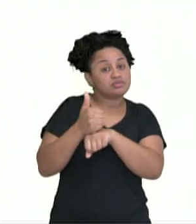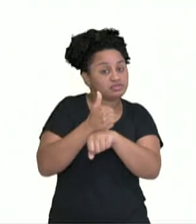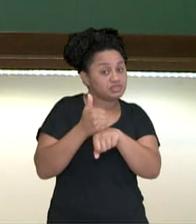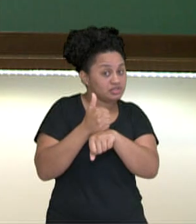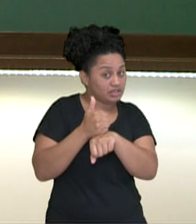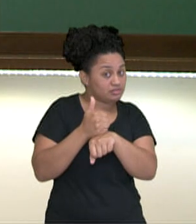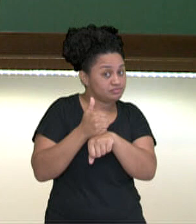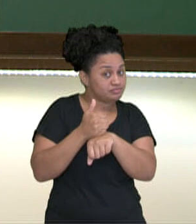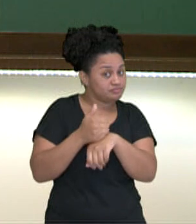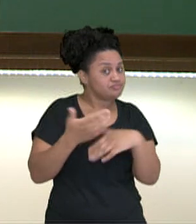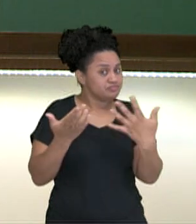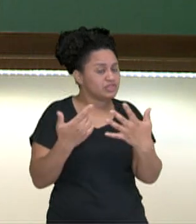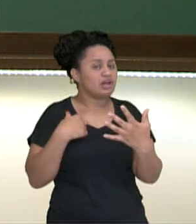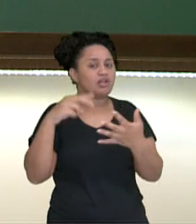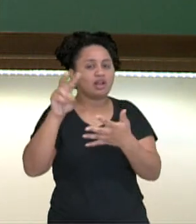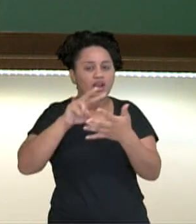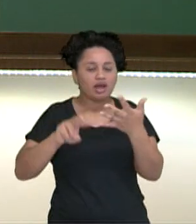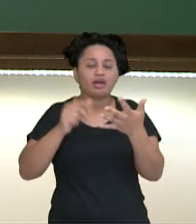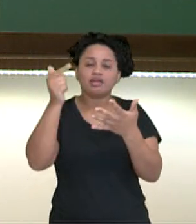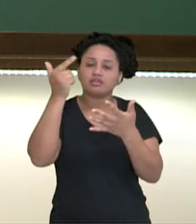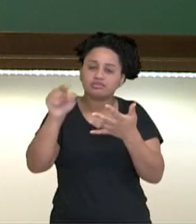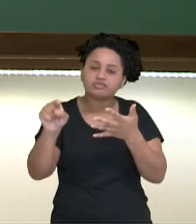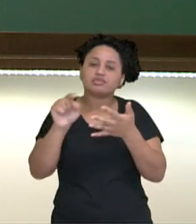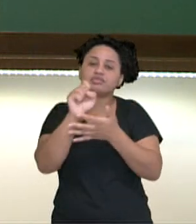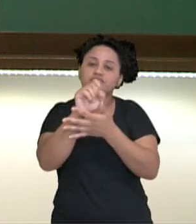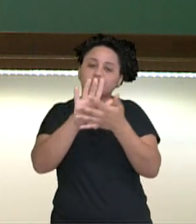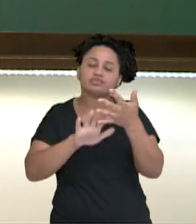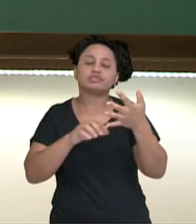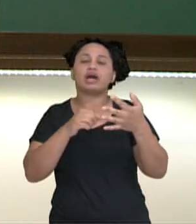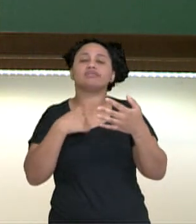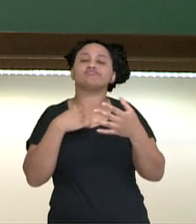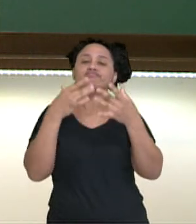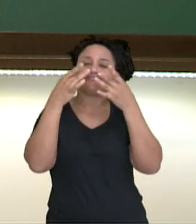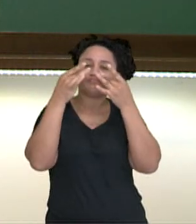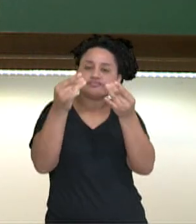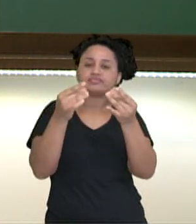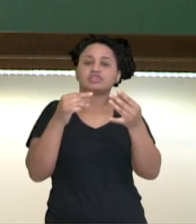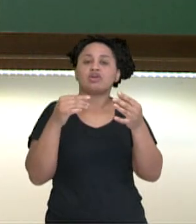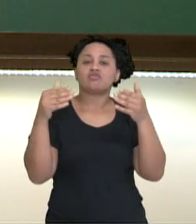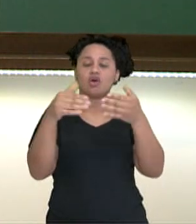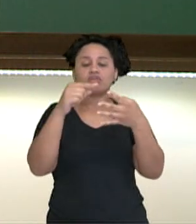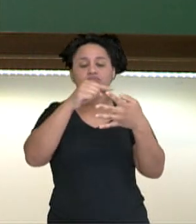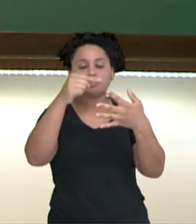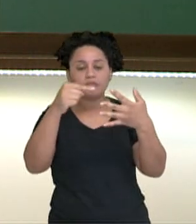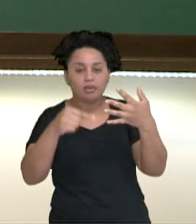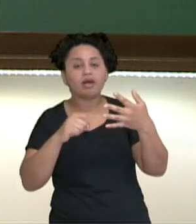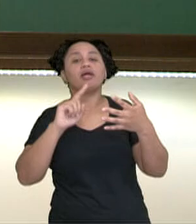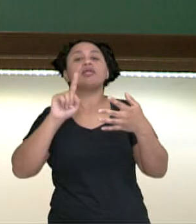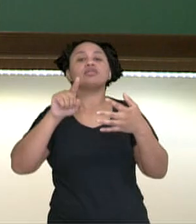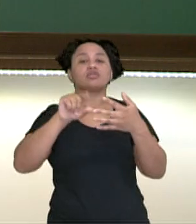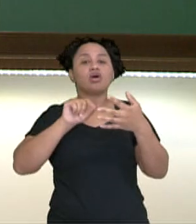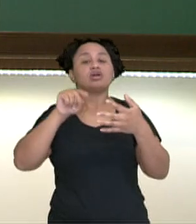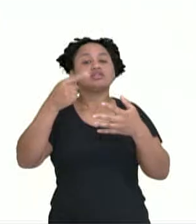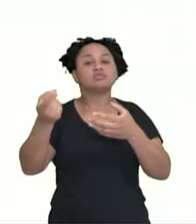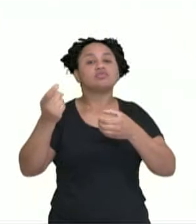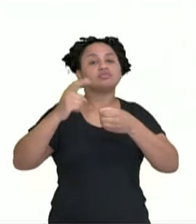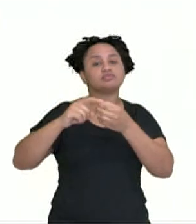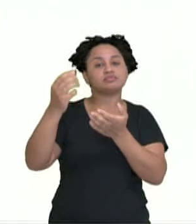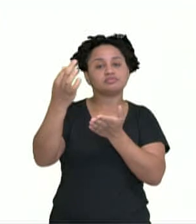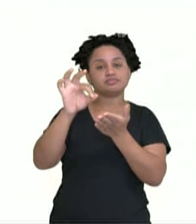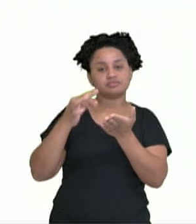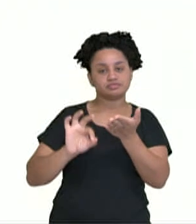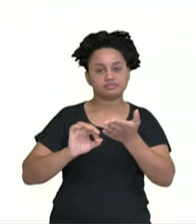jogadores. Leia mais uma vez o nosso exercício com bastante atenção. Nós voltamos daqui a pouquinho para corrigir.